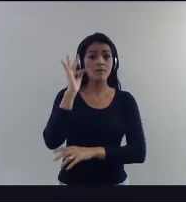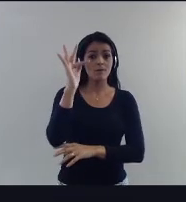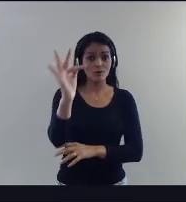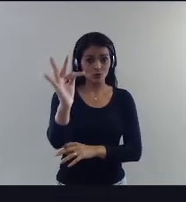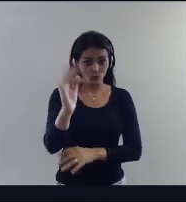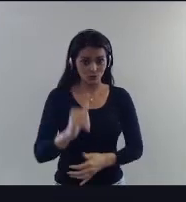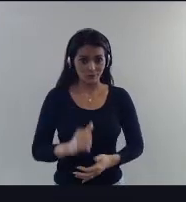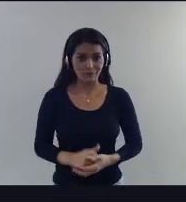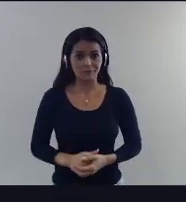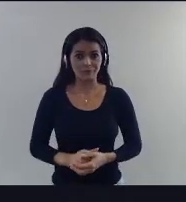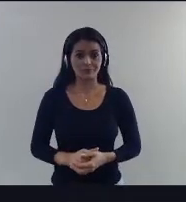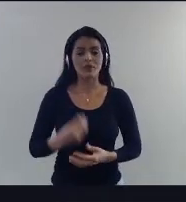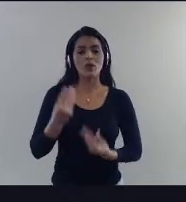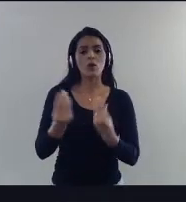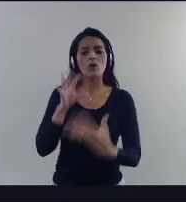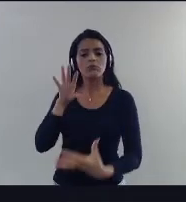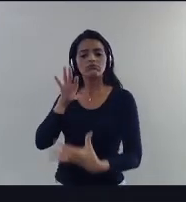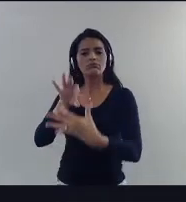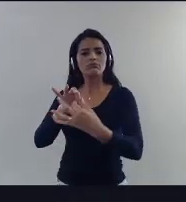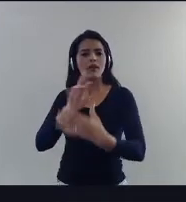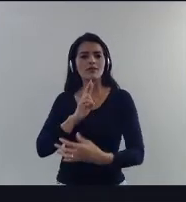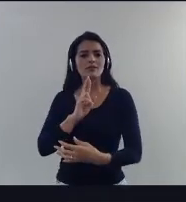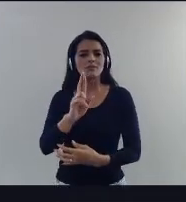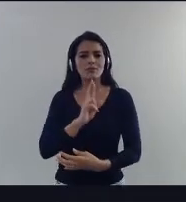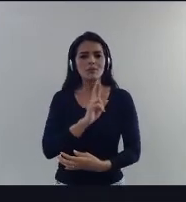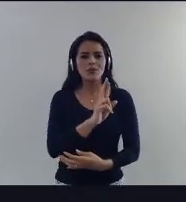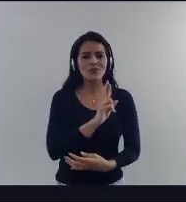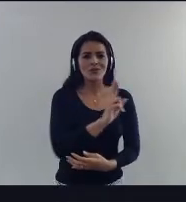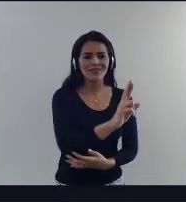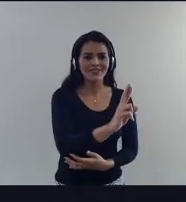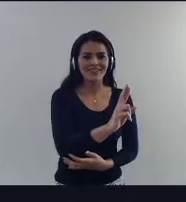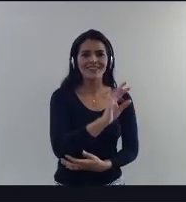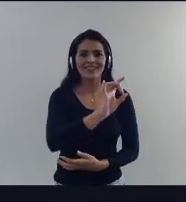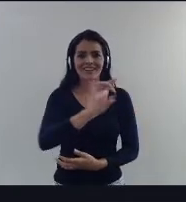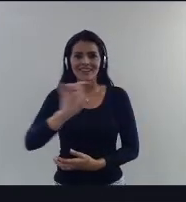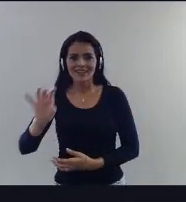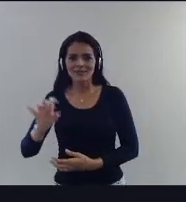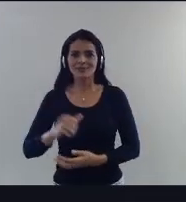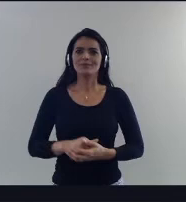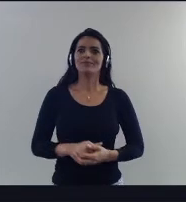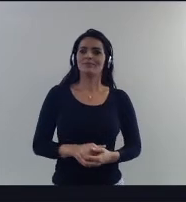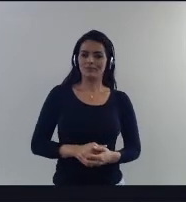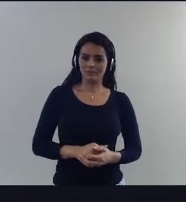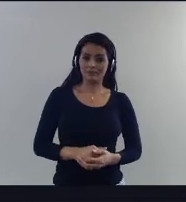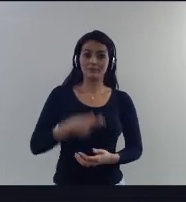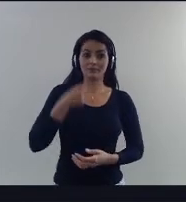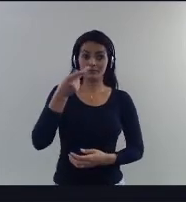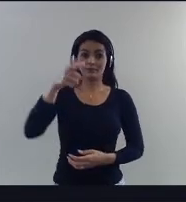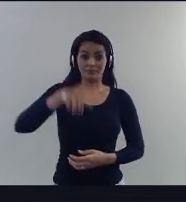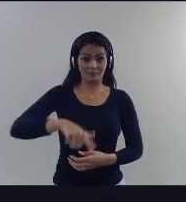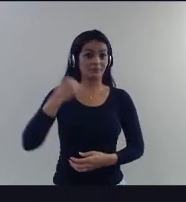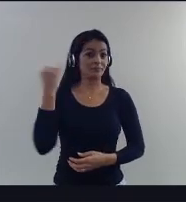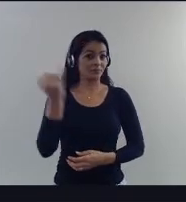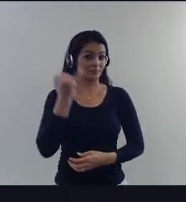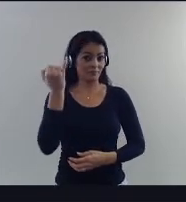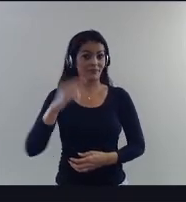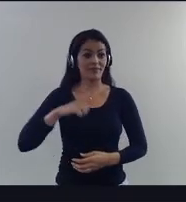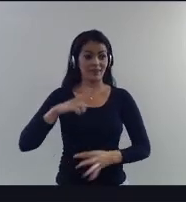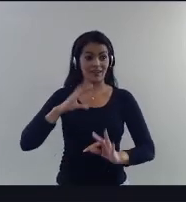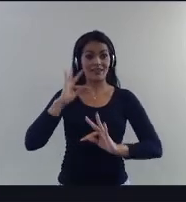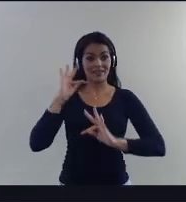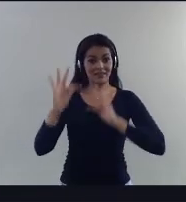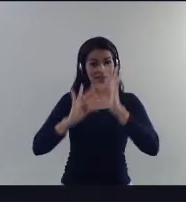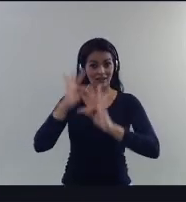a cada um desses futuros, tá? Então, reforço aqui, é importante a gente adotar a